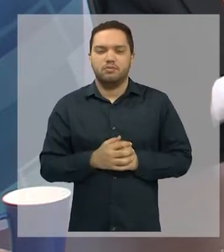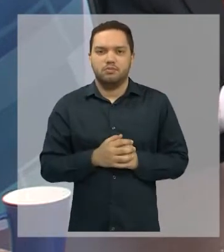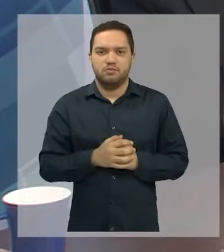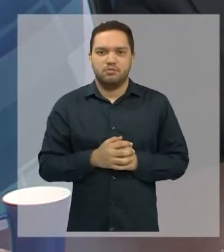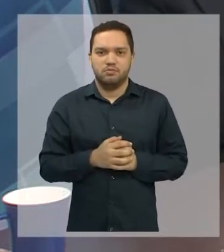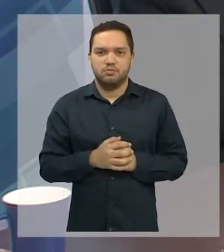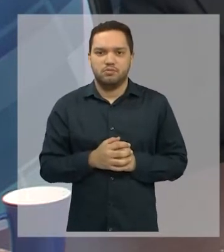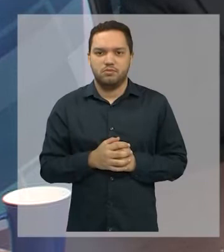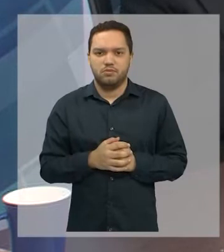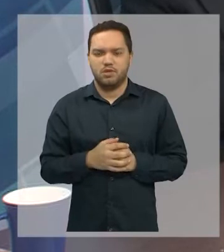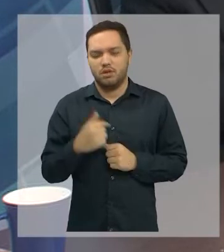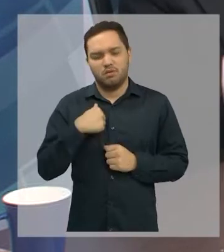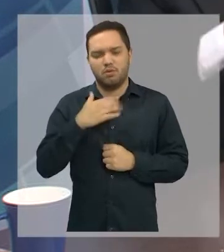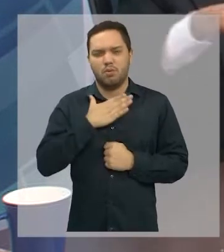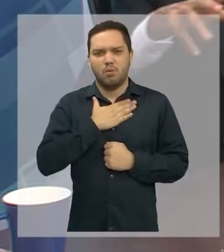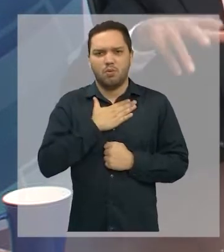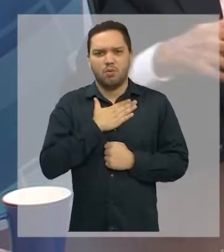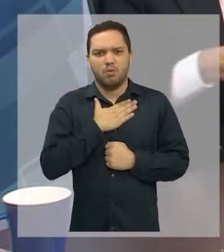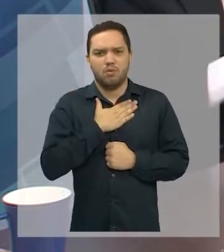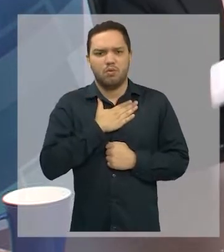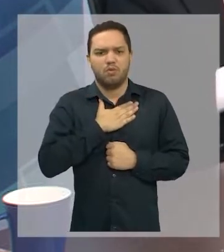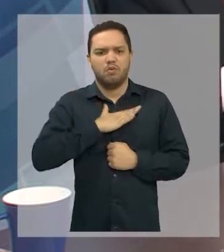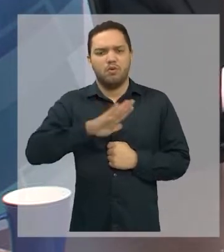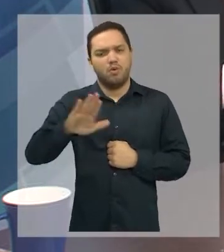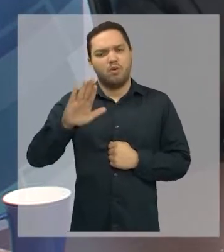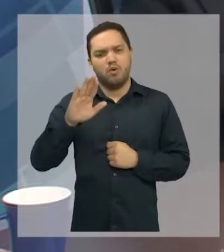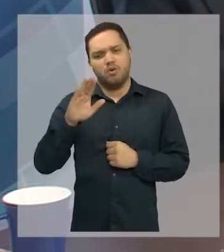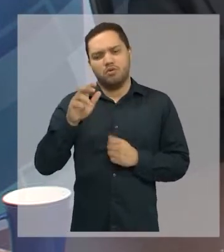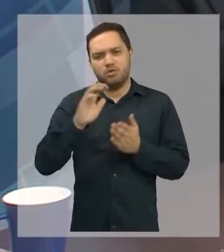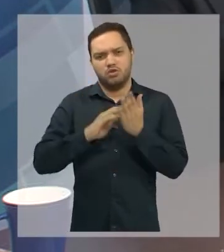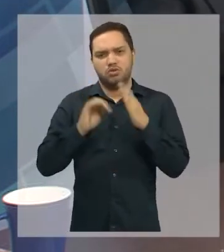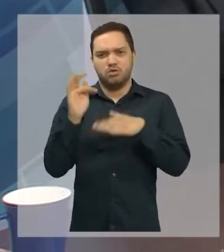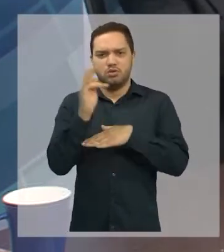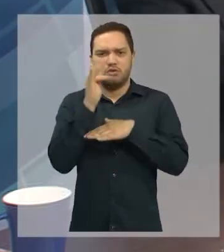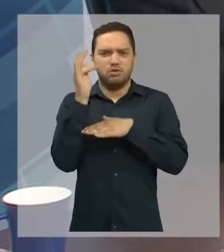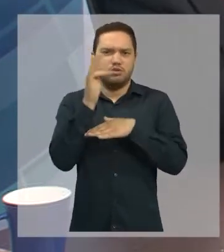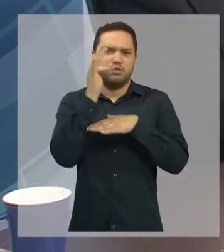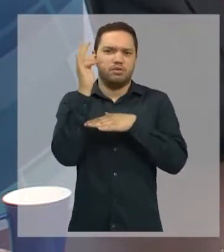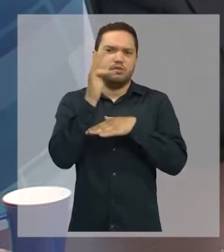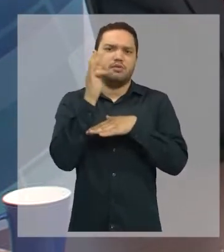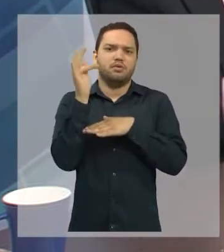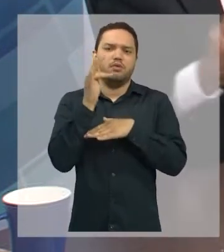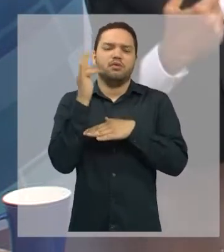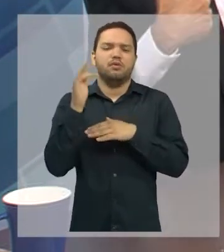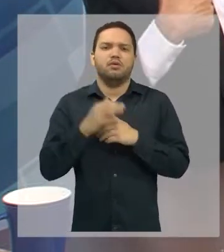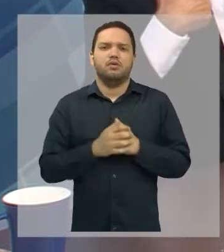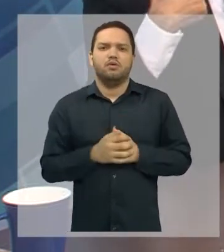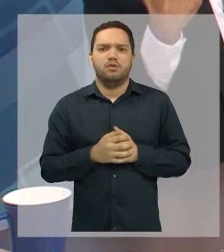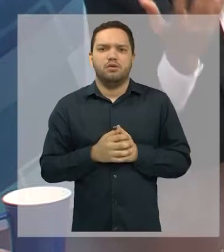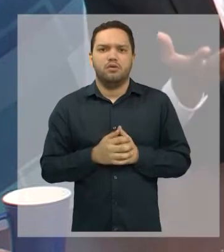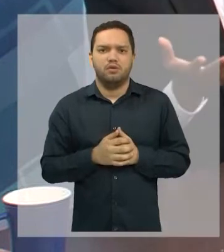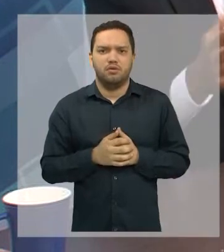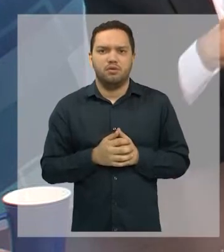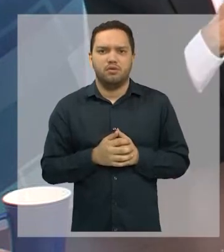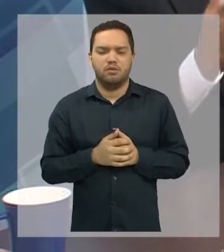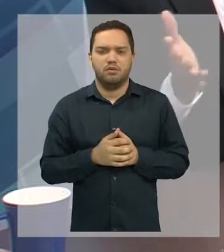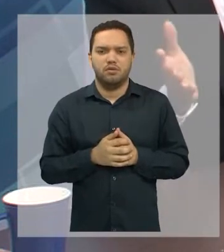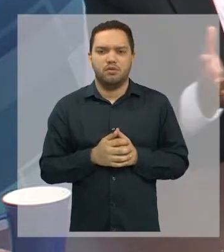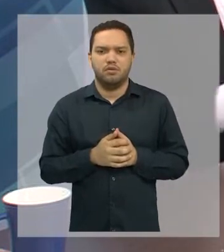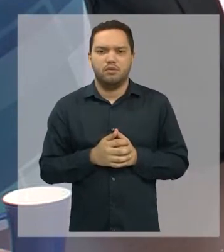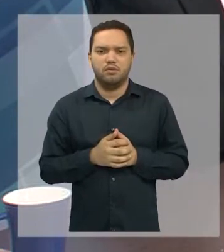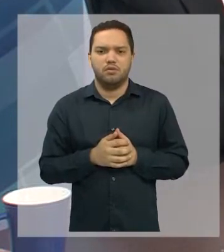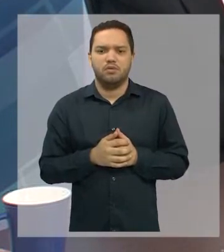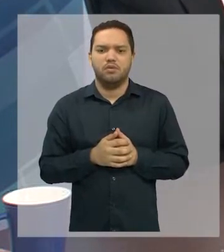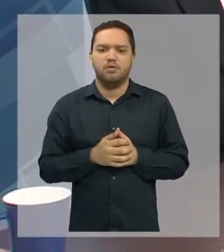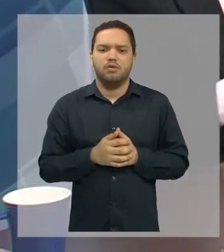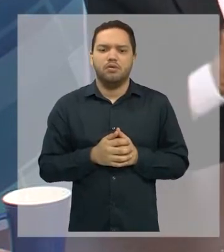não me enamoro da ideia de que se tirem essas formalidades de Vossa Excelência para cá, Vossa Excelência para lá, embora a minha